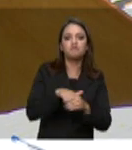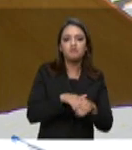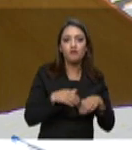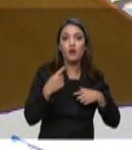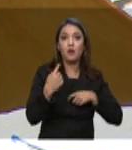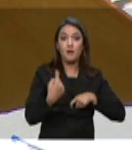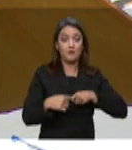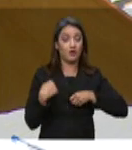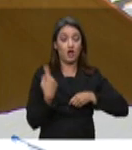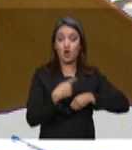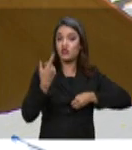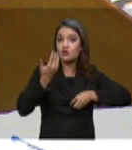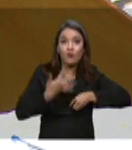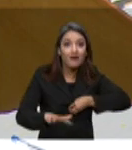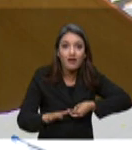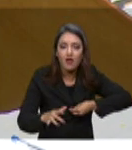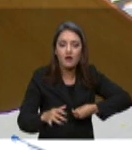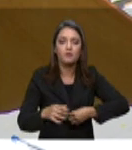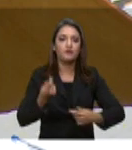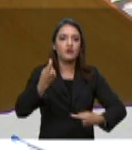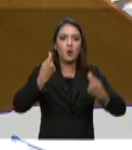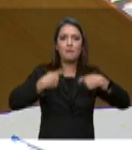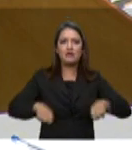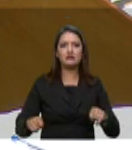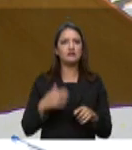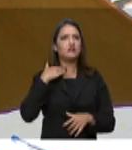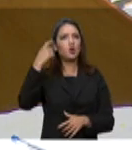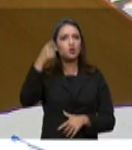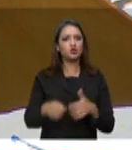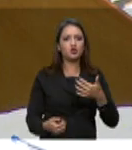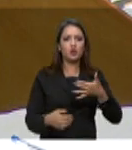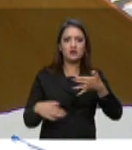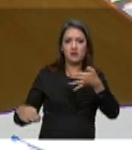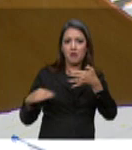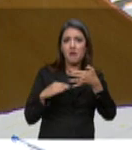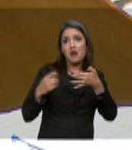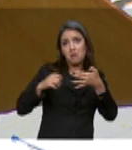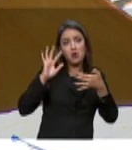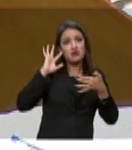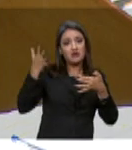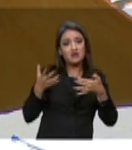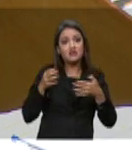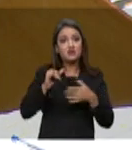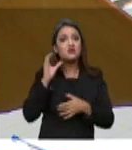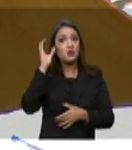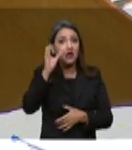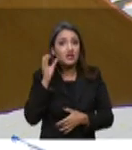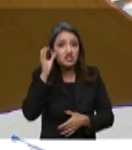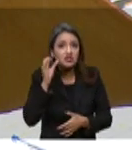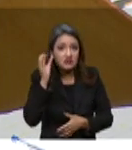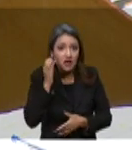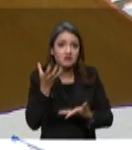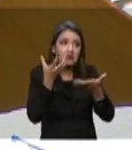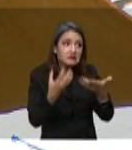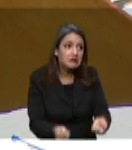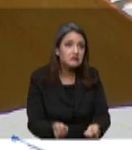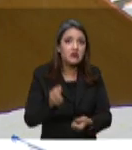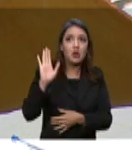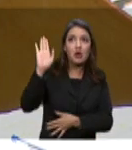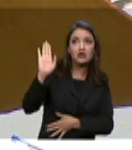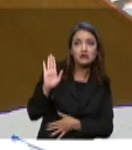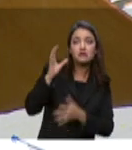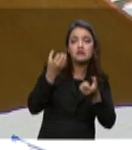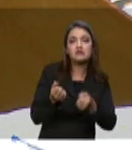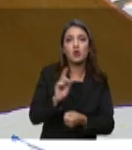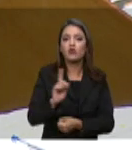porque nós não queremos Não precisa vão juiz de primeira instância pode decidir se o cara tem pugnado ou não o candidato foi impugnado se